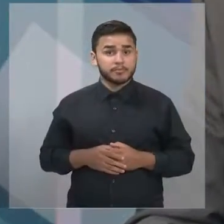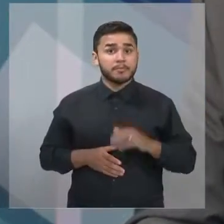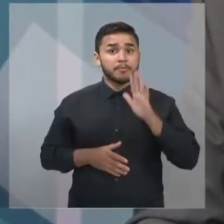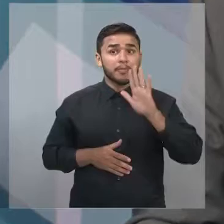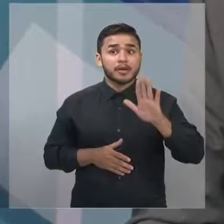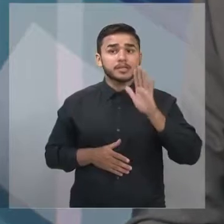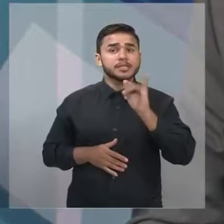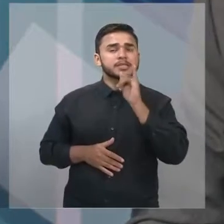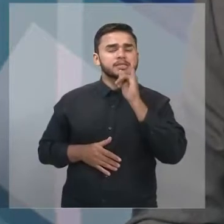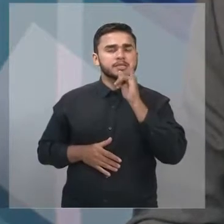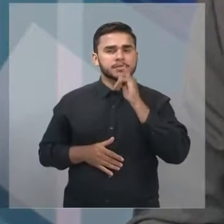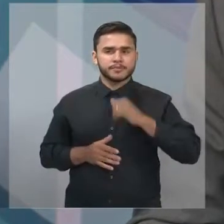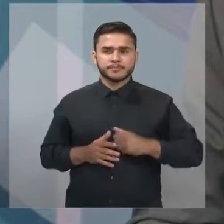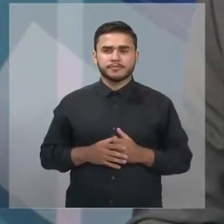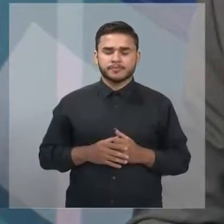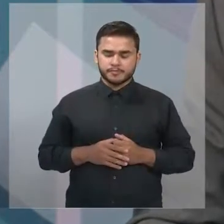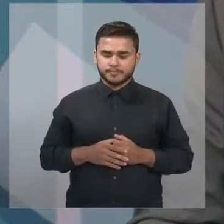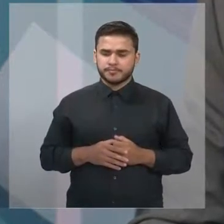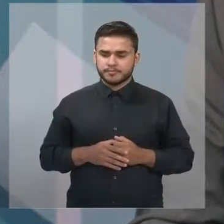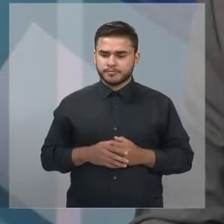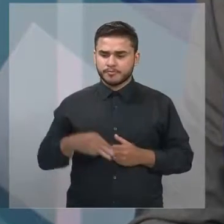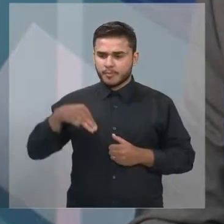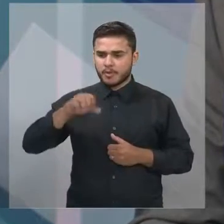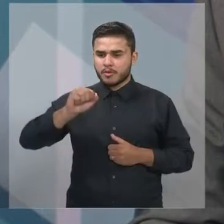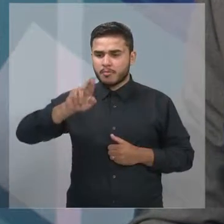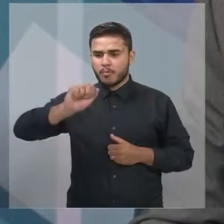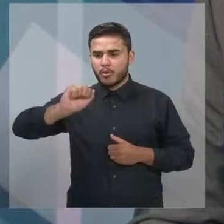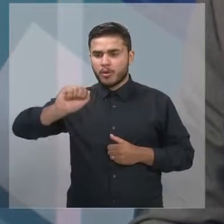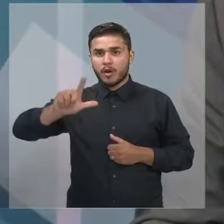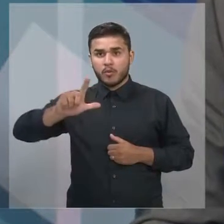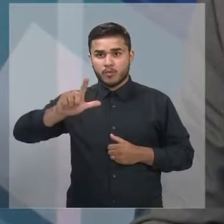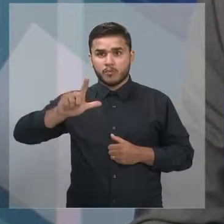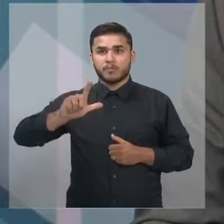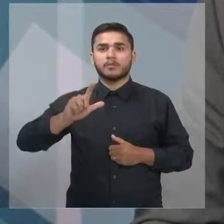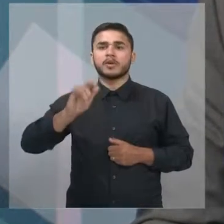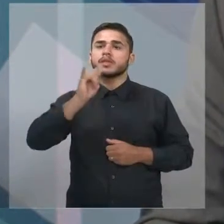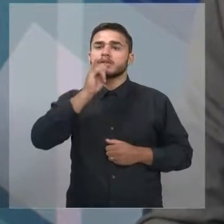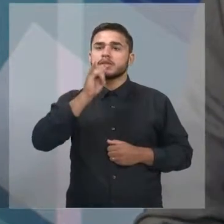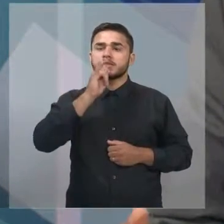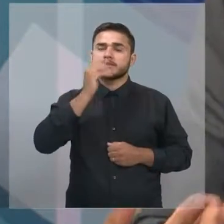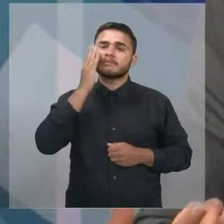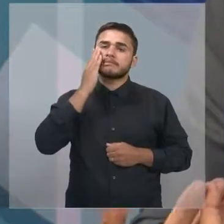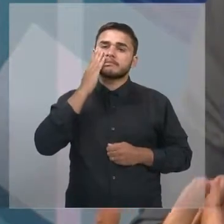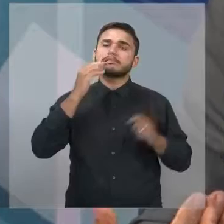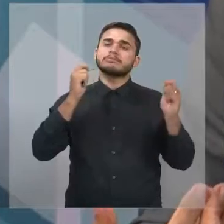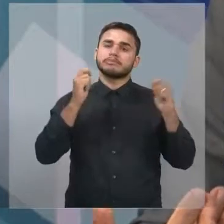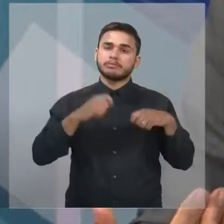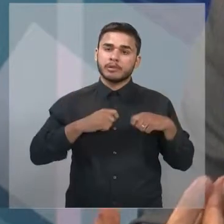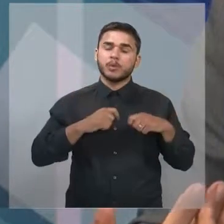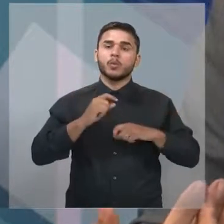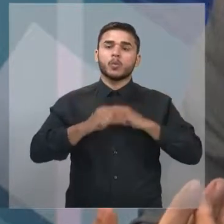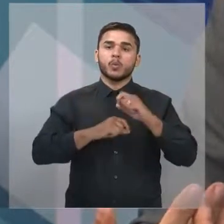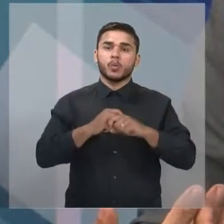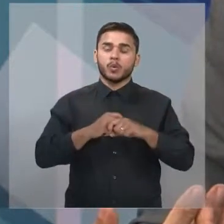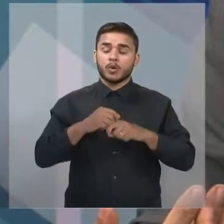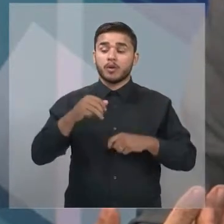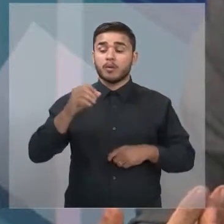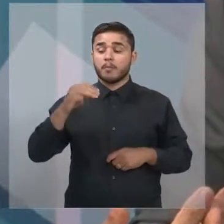Agora, com relação à moral oficial, há uma tentativa de tornar oficial uma